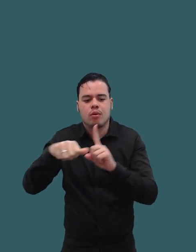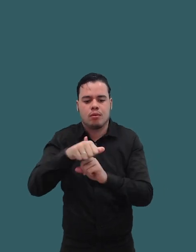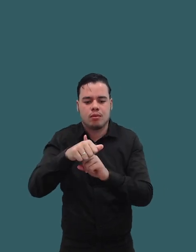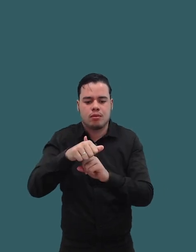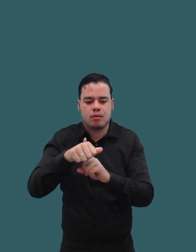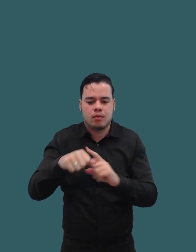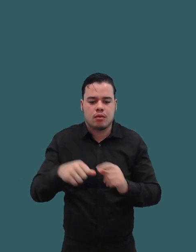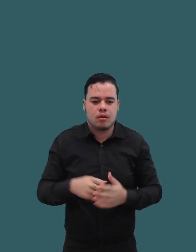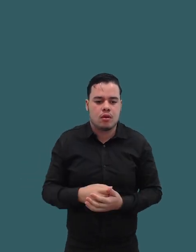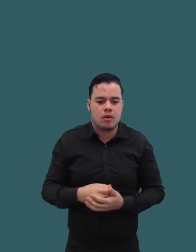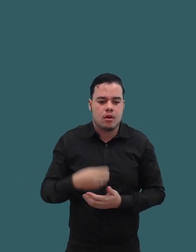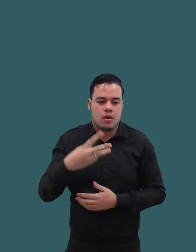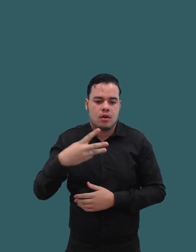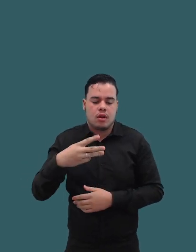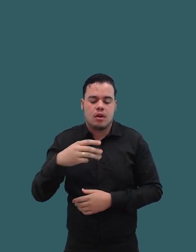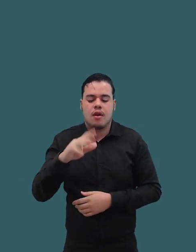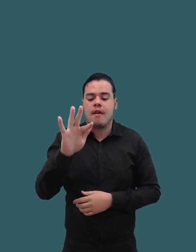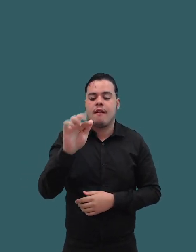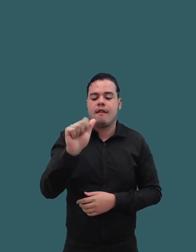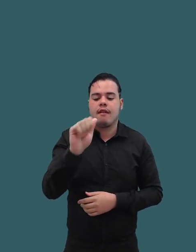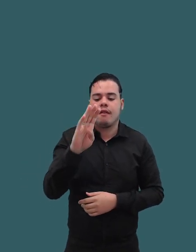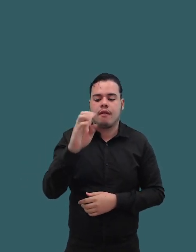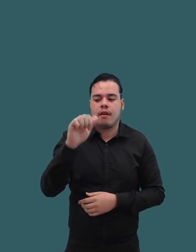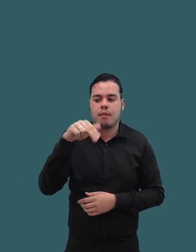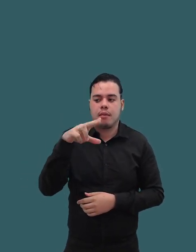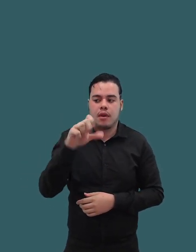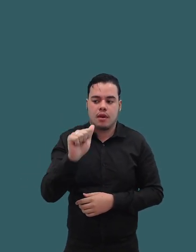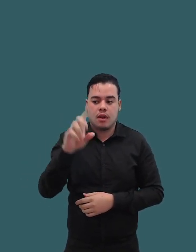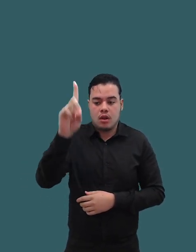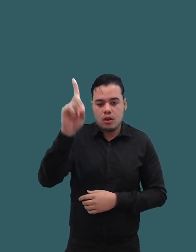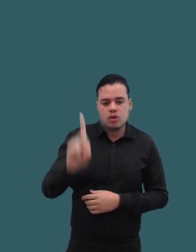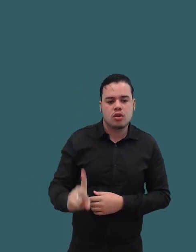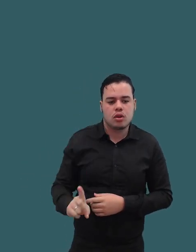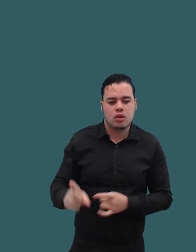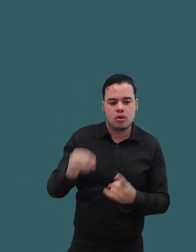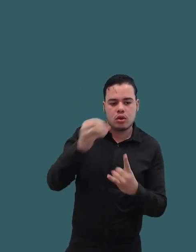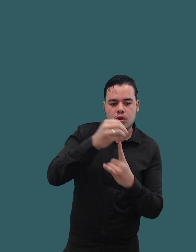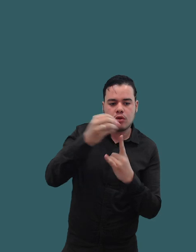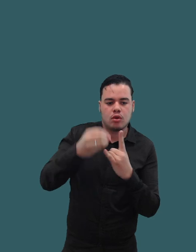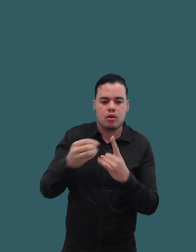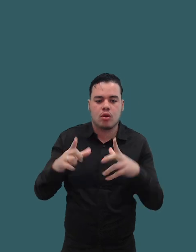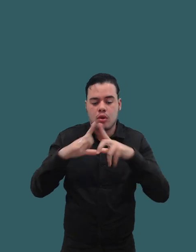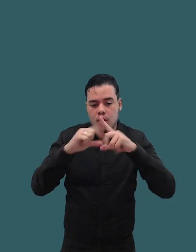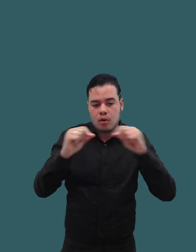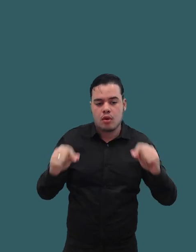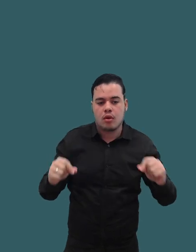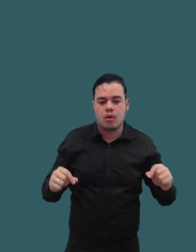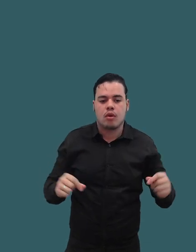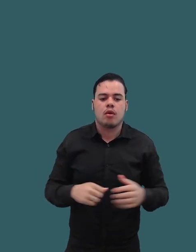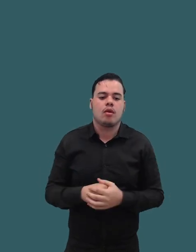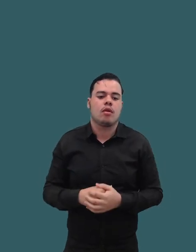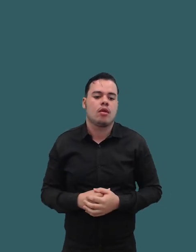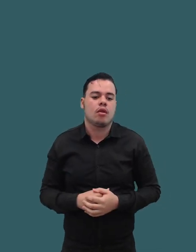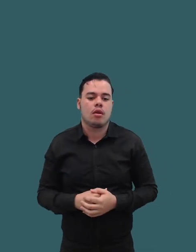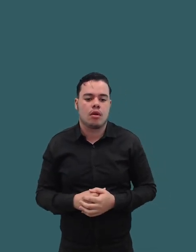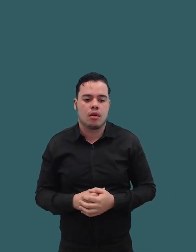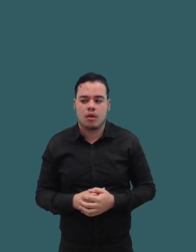MCTI. Fabiana Damasio, diretora da Fiocruz Brasília. José Paranaguá.